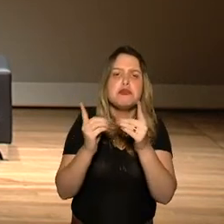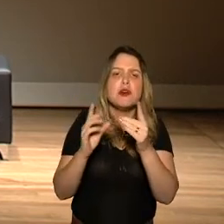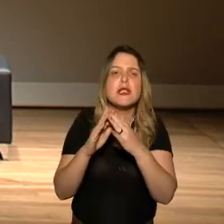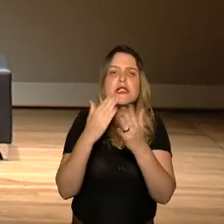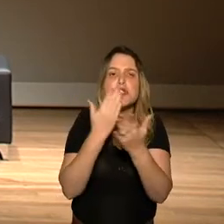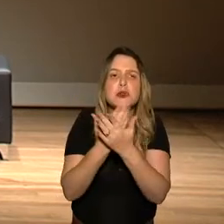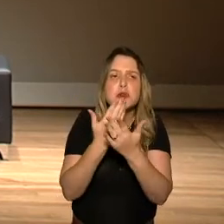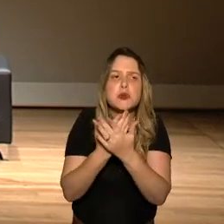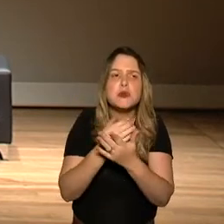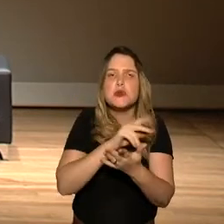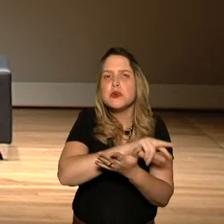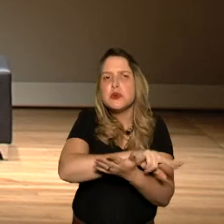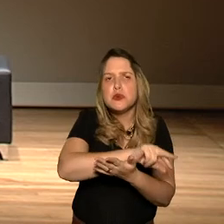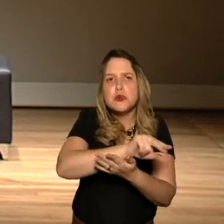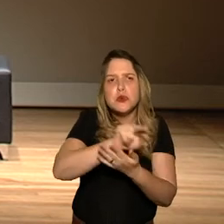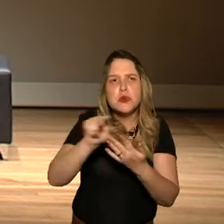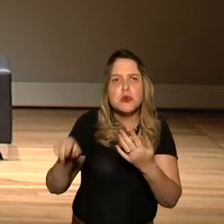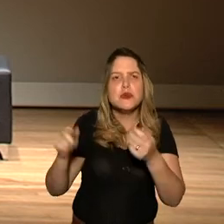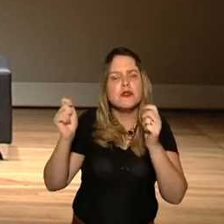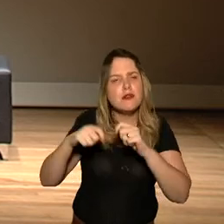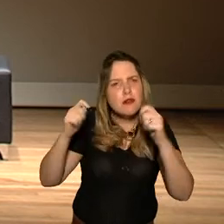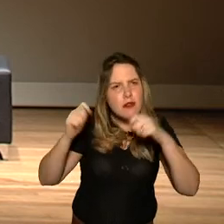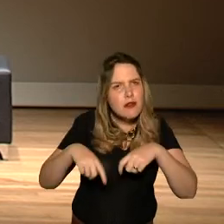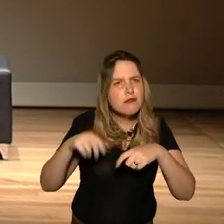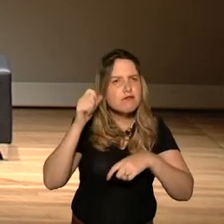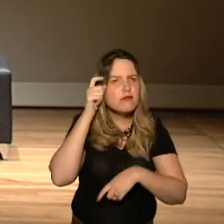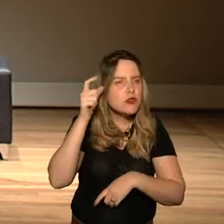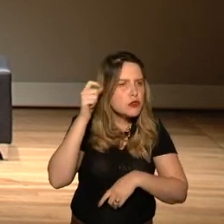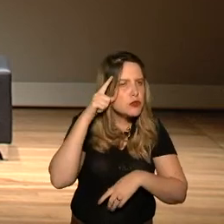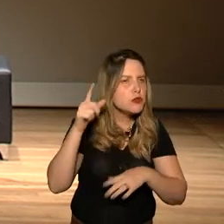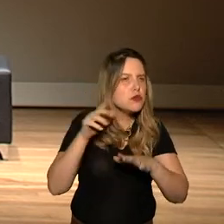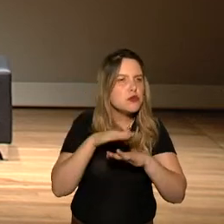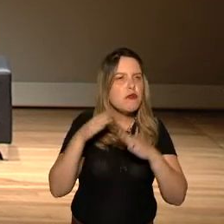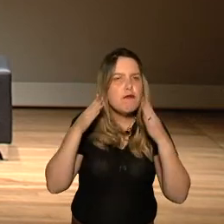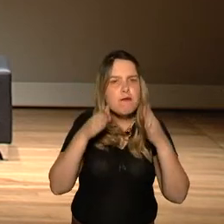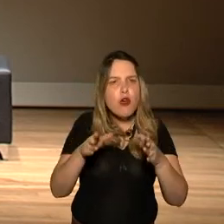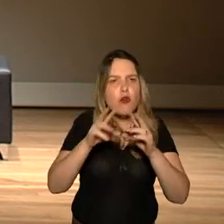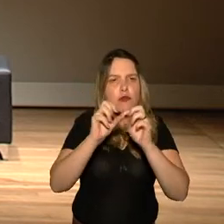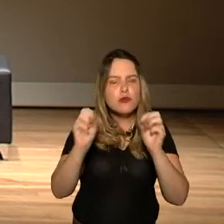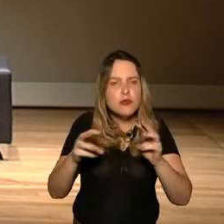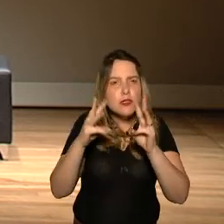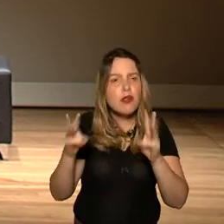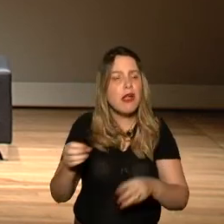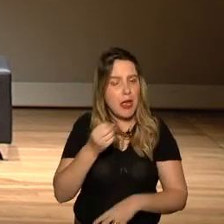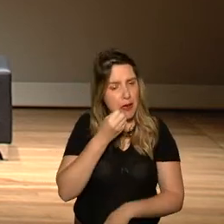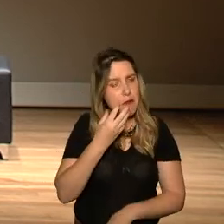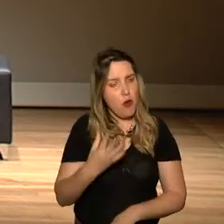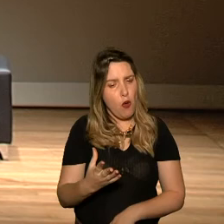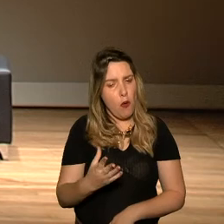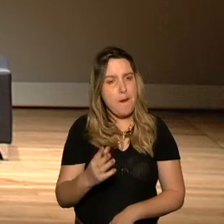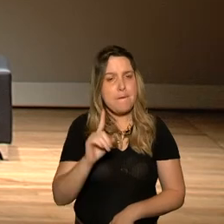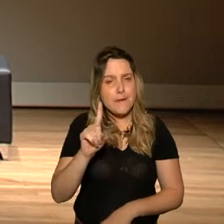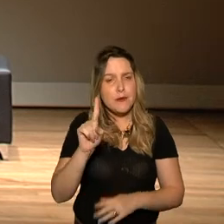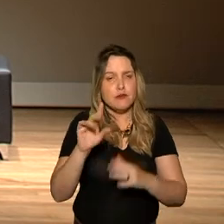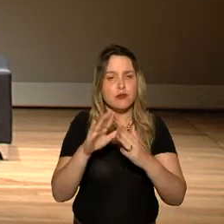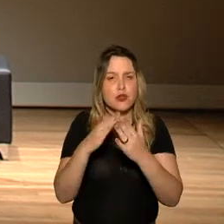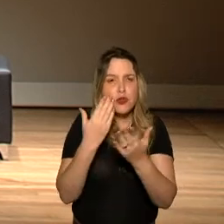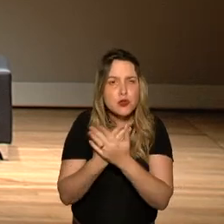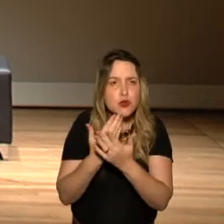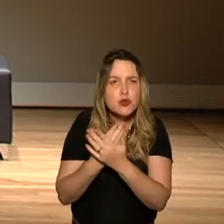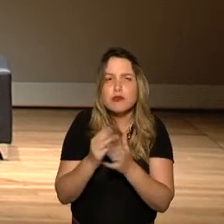nessas diversas possibilidades culturais para não ficar só no museu que é muito bom não é só mas não é só